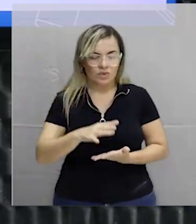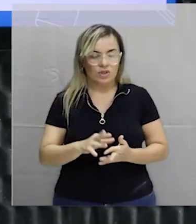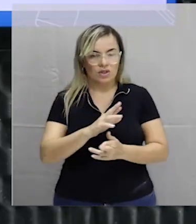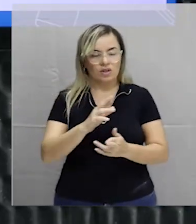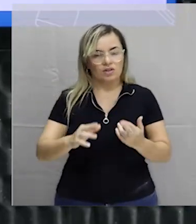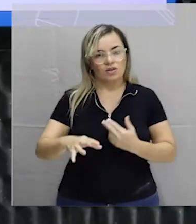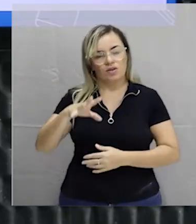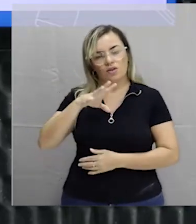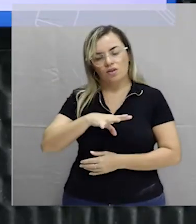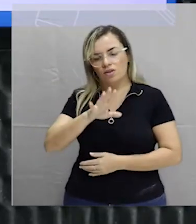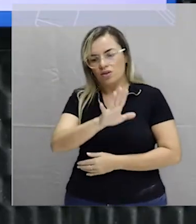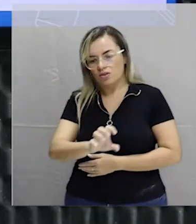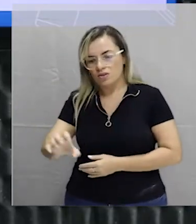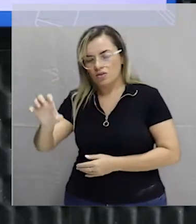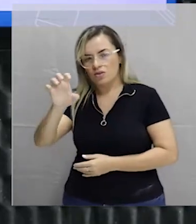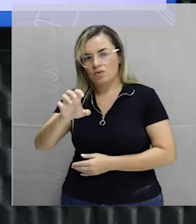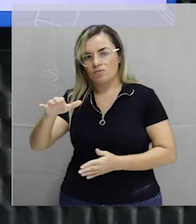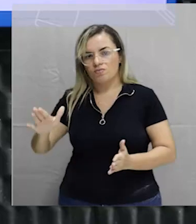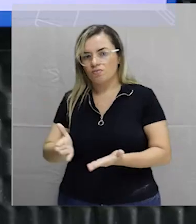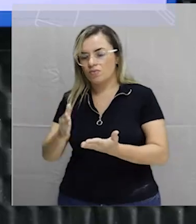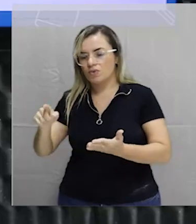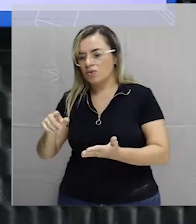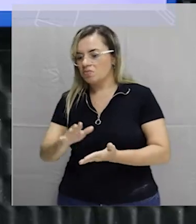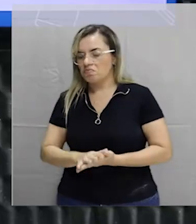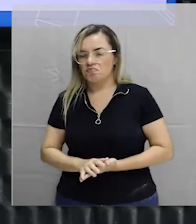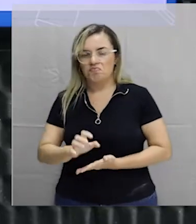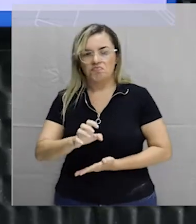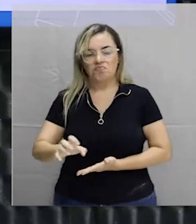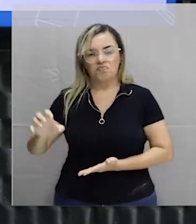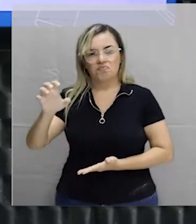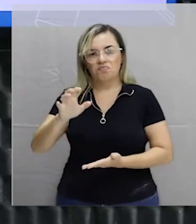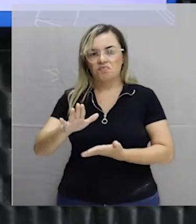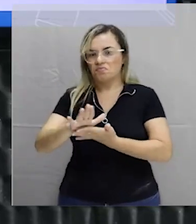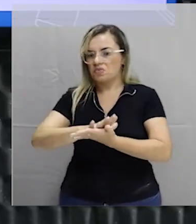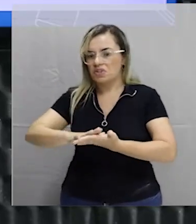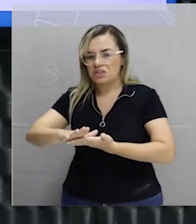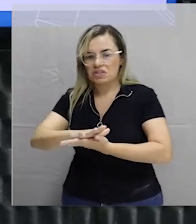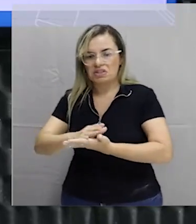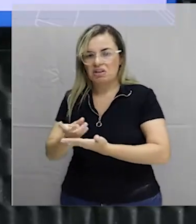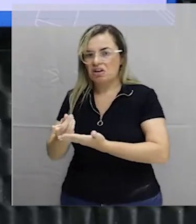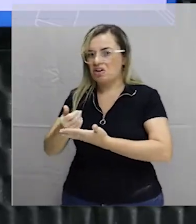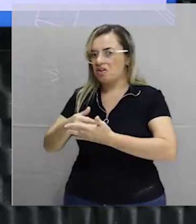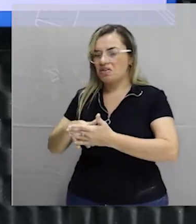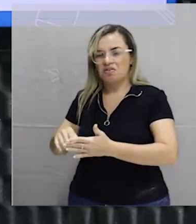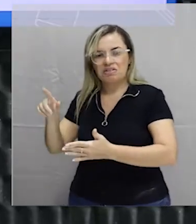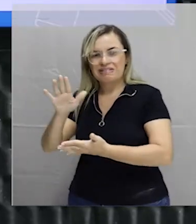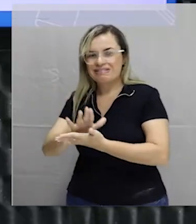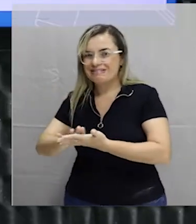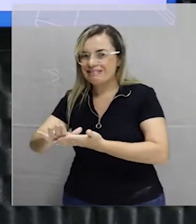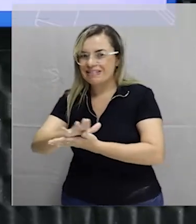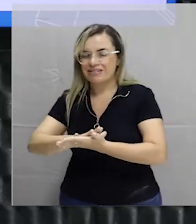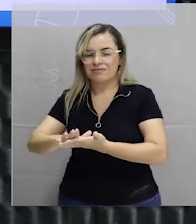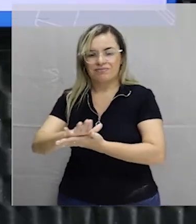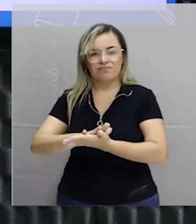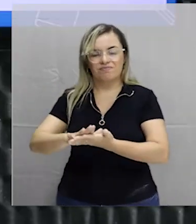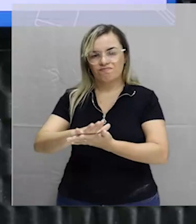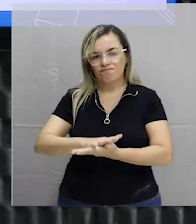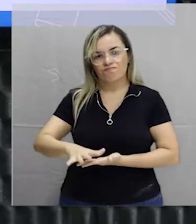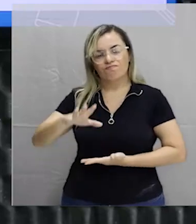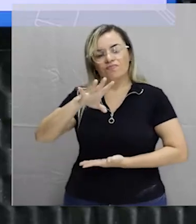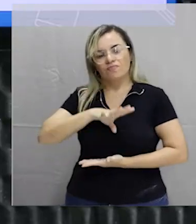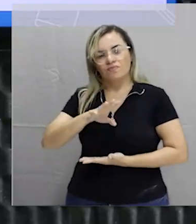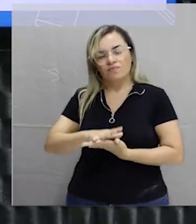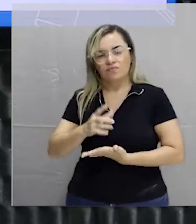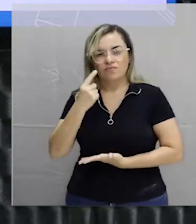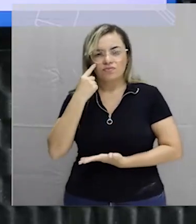relação a essa região. Essa região, ela praticamente não recebeu estímulos da coroa portuguesa. Observe